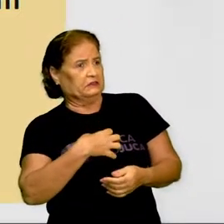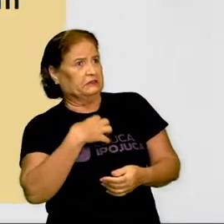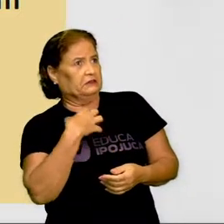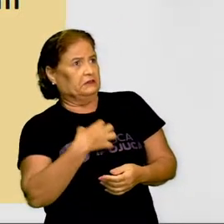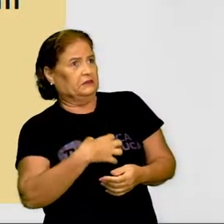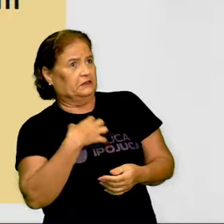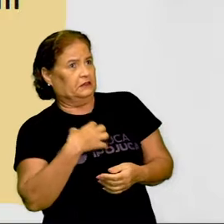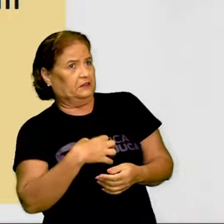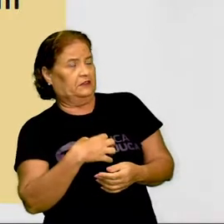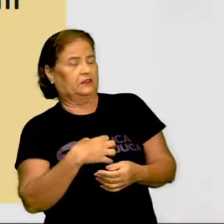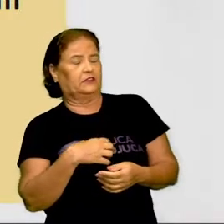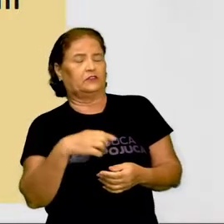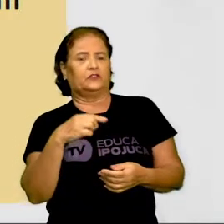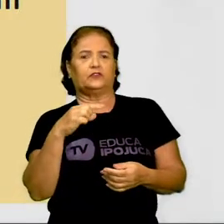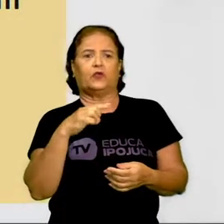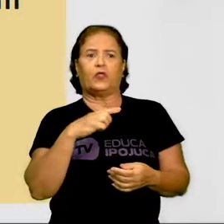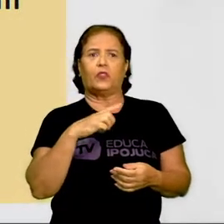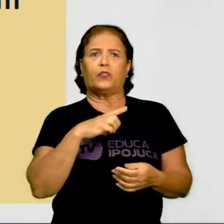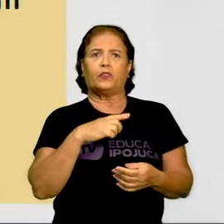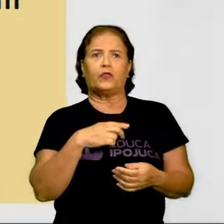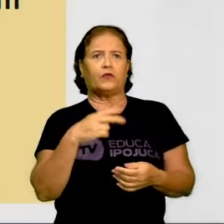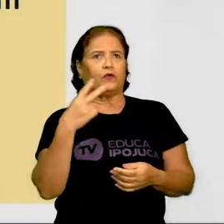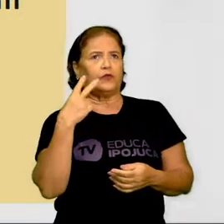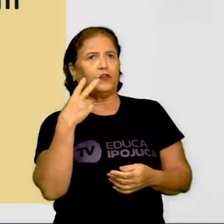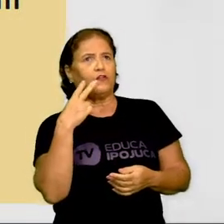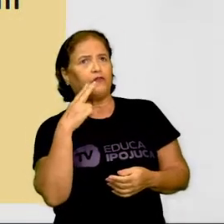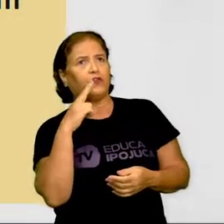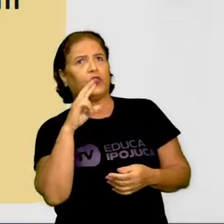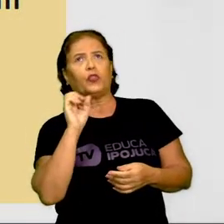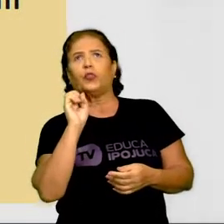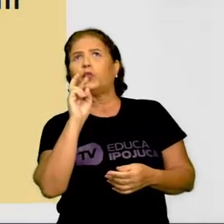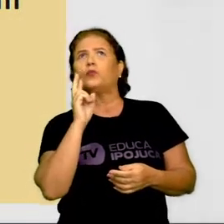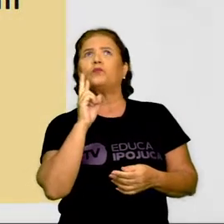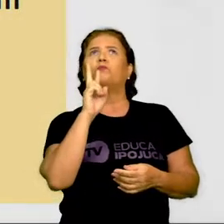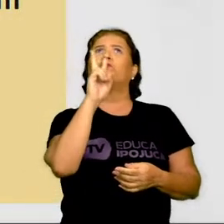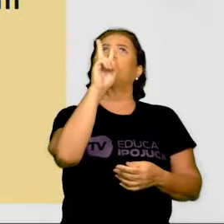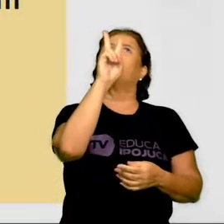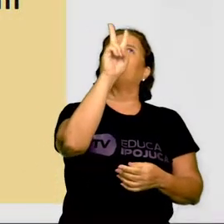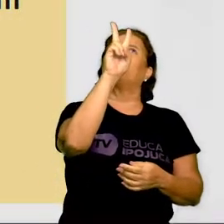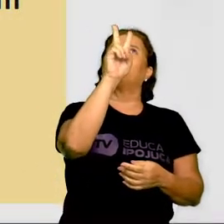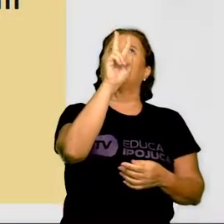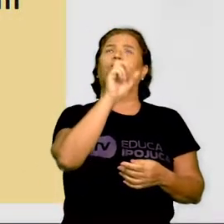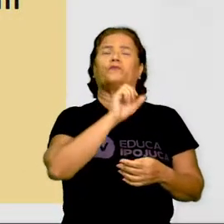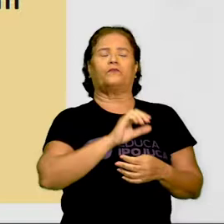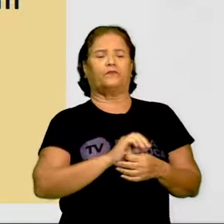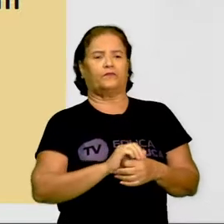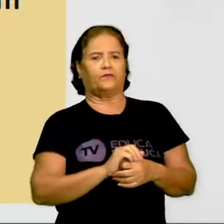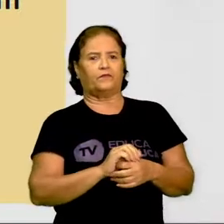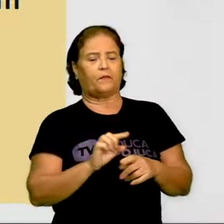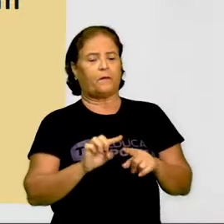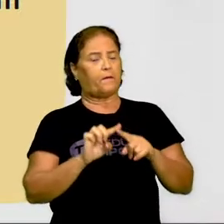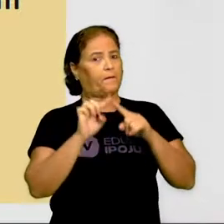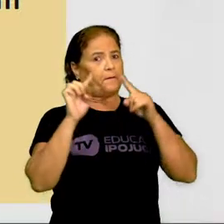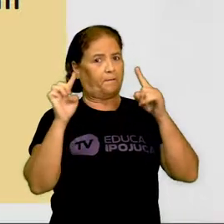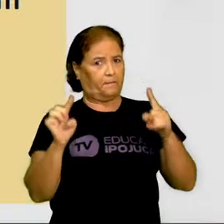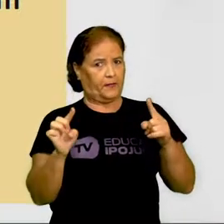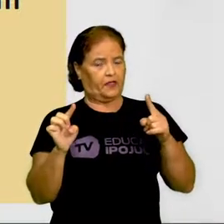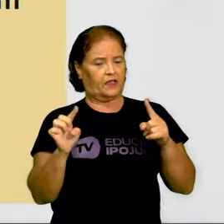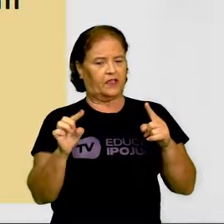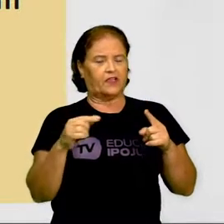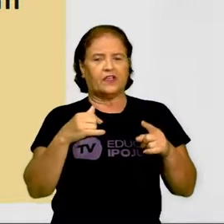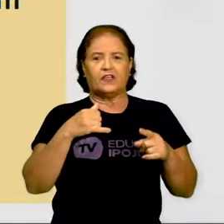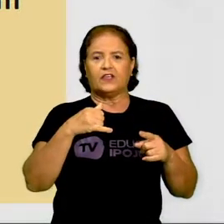zangado. Tenho de olhar todo mundo com o queixo levantado. Mas